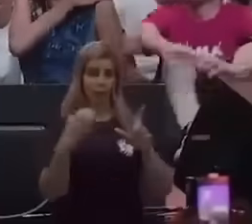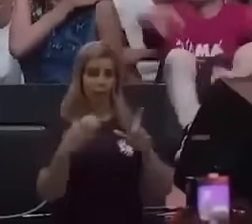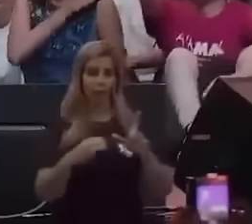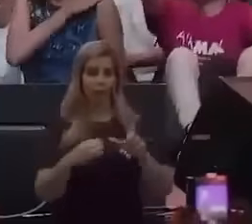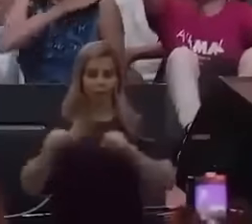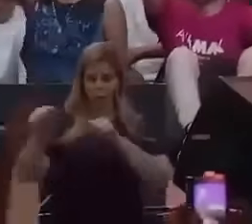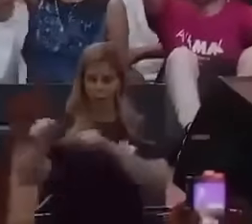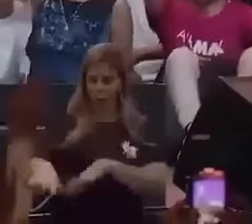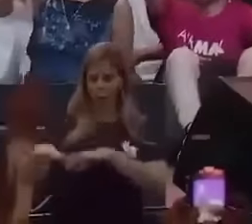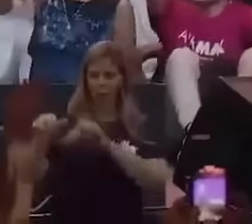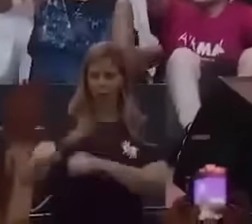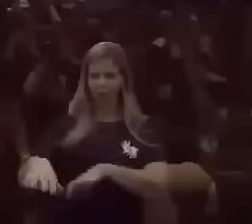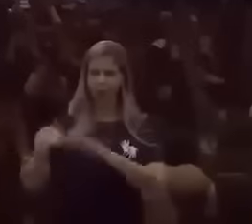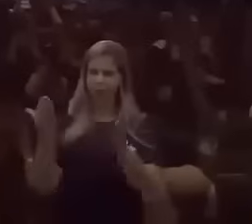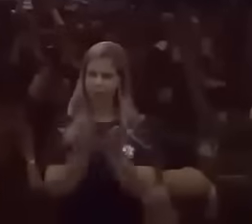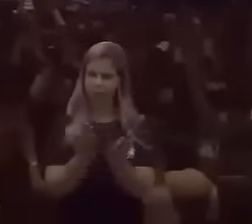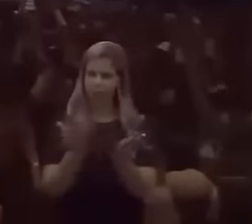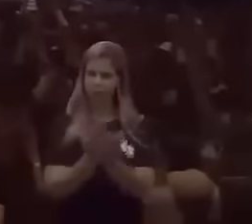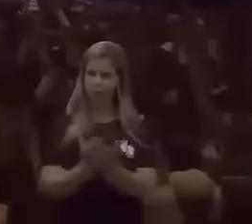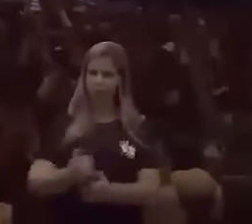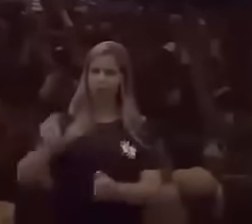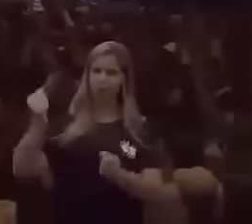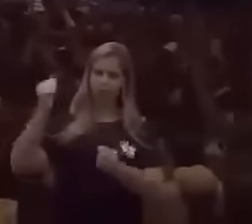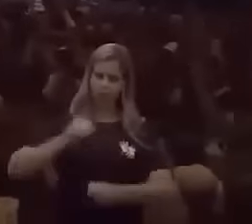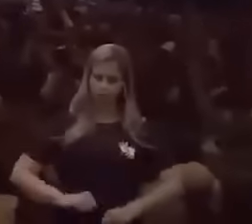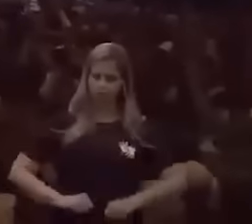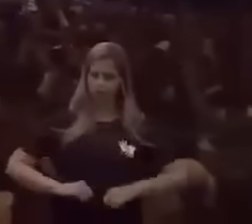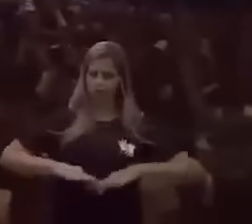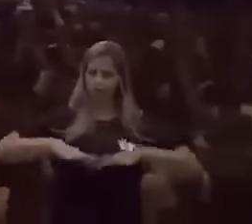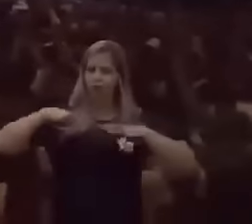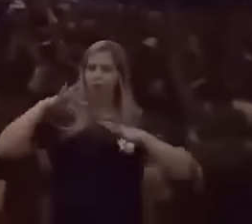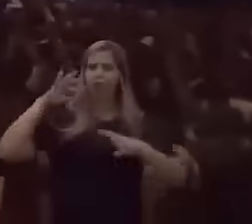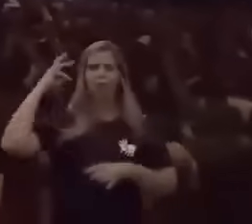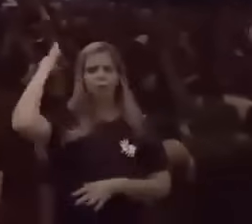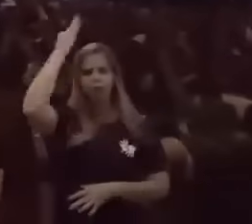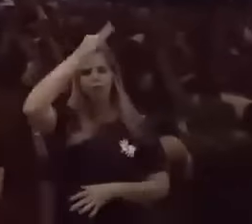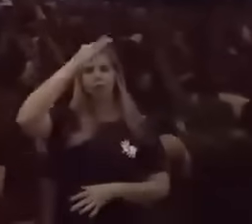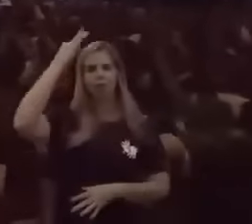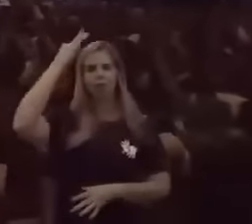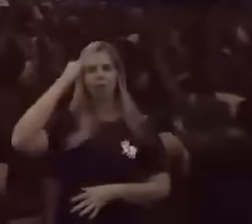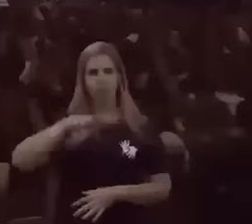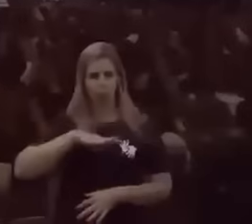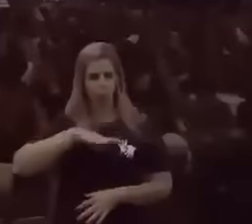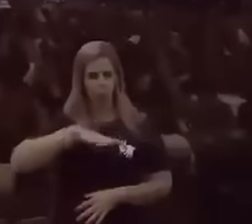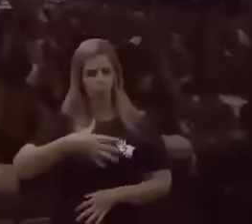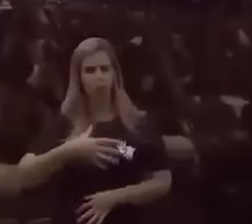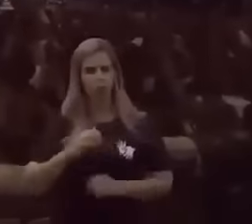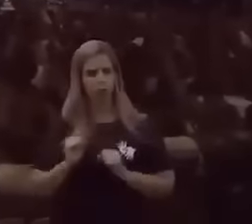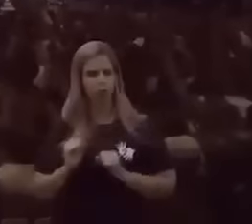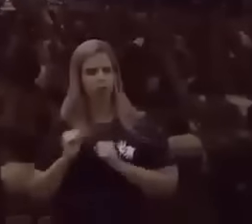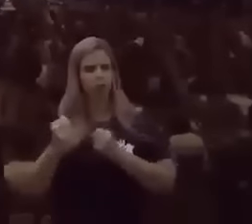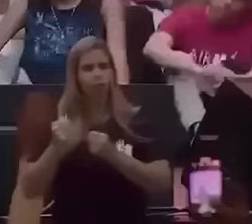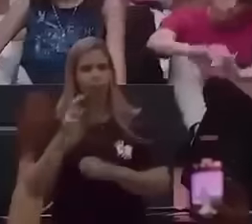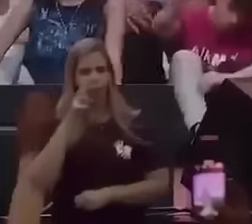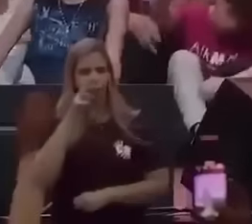cheios do Espírito Santo, valentes, ousados, corajosos, prontos a viver e prontos a morrer